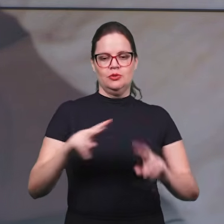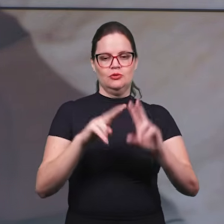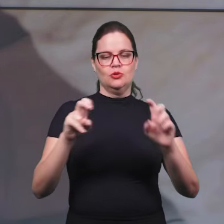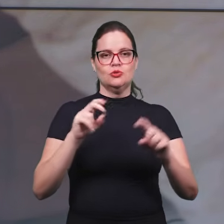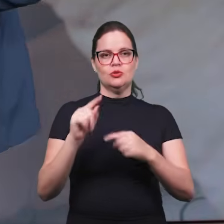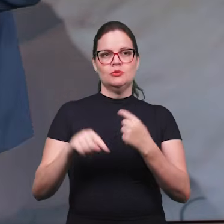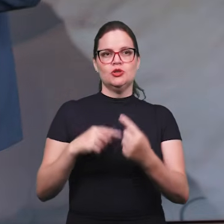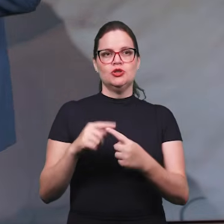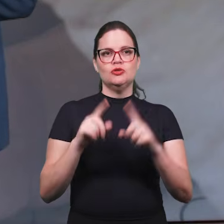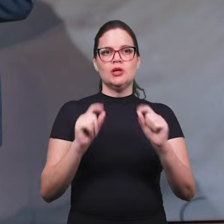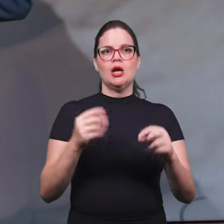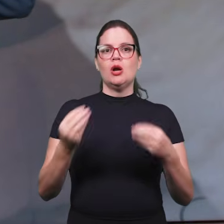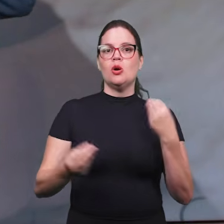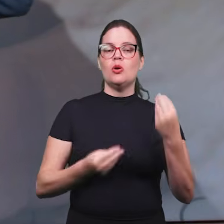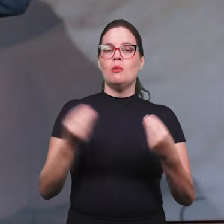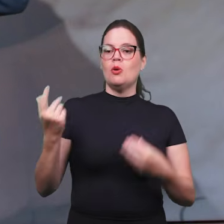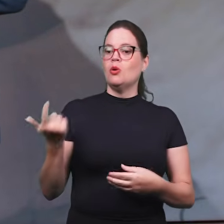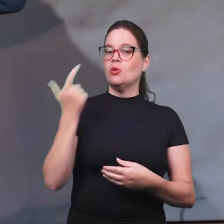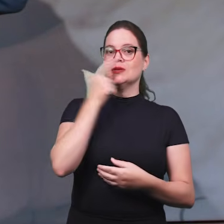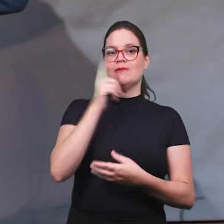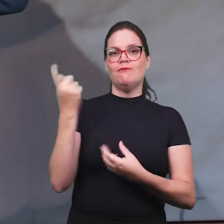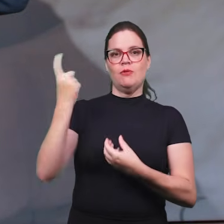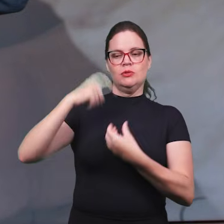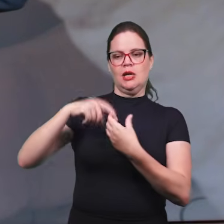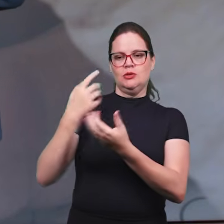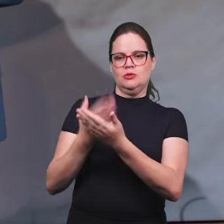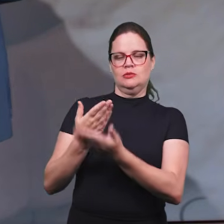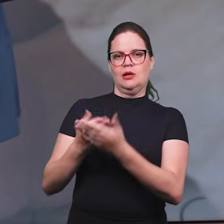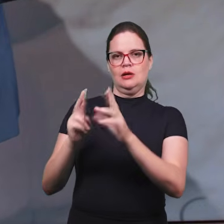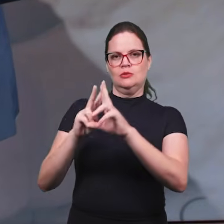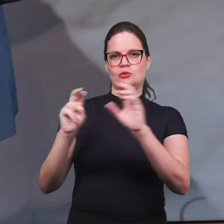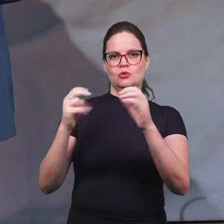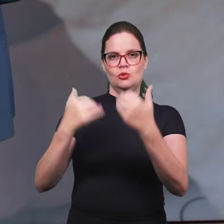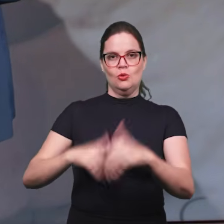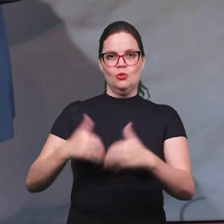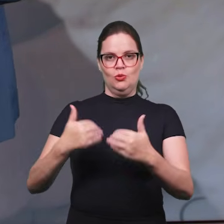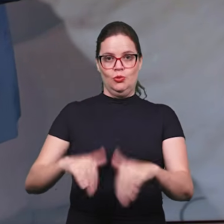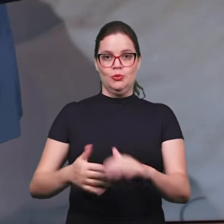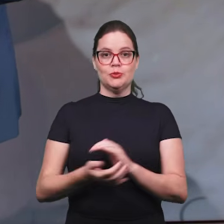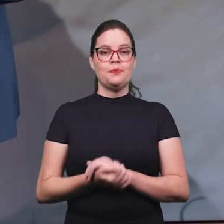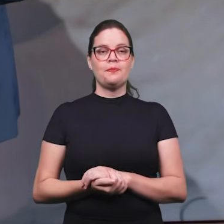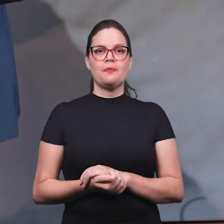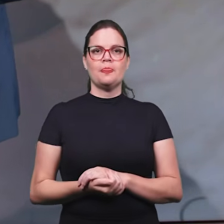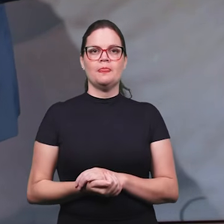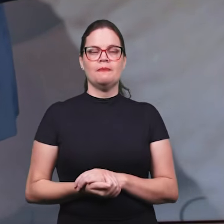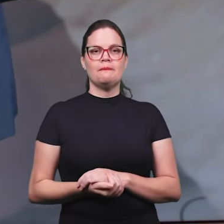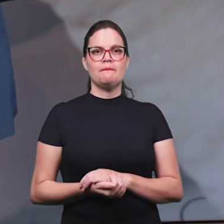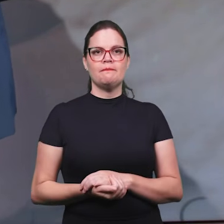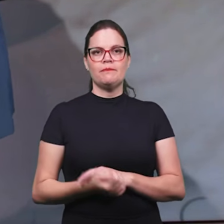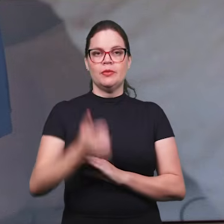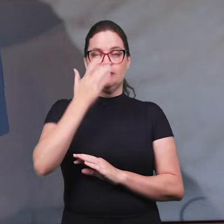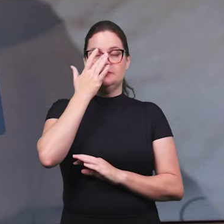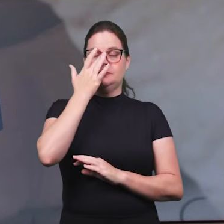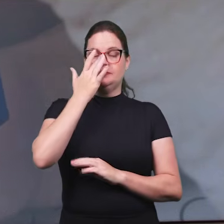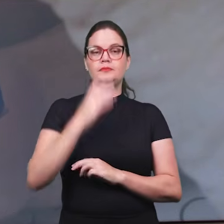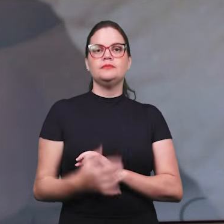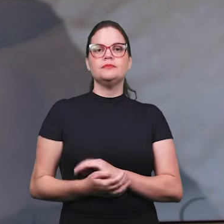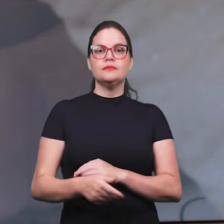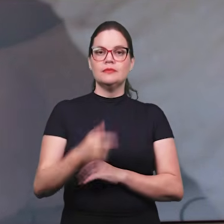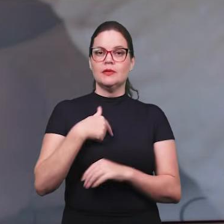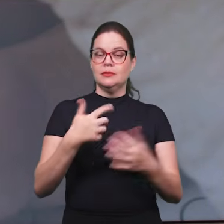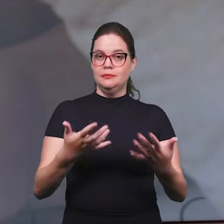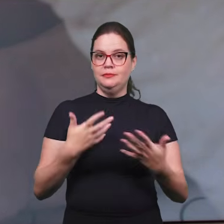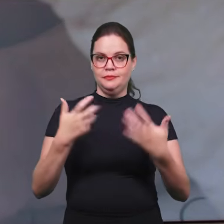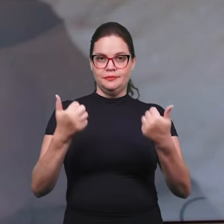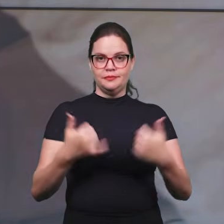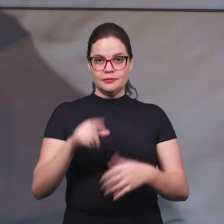sobre o seguinte, como conseguir voltar a estudar para concursos, eventualmente você que parou, tá? E aqui eu quero